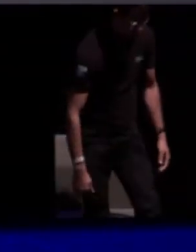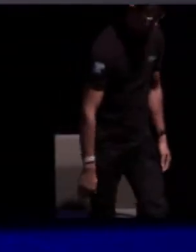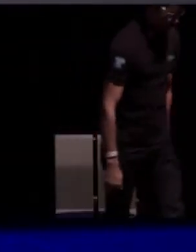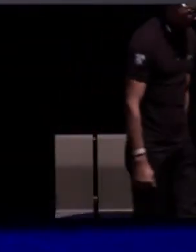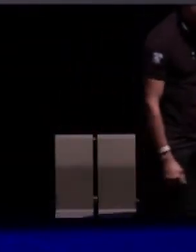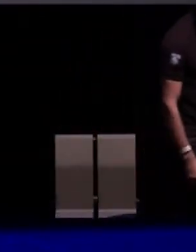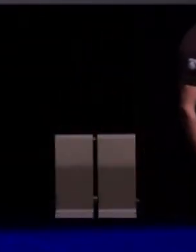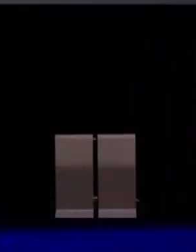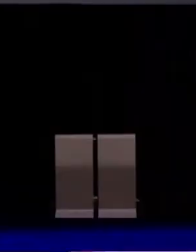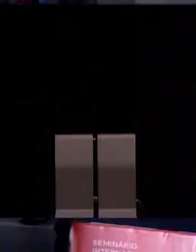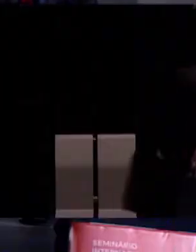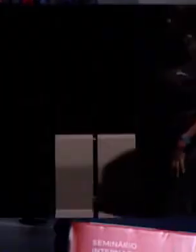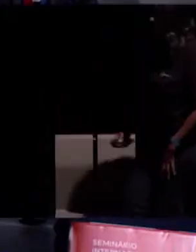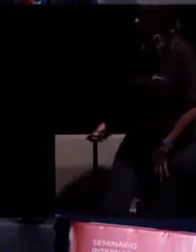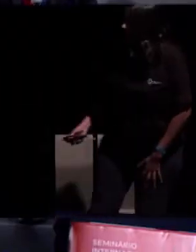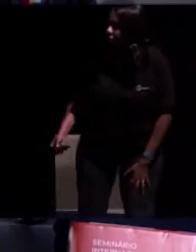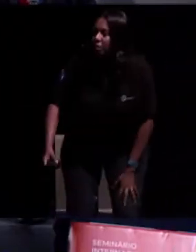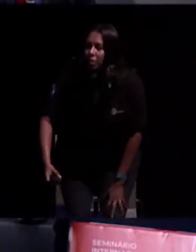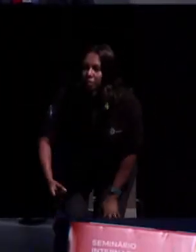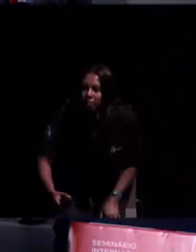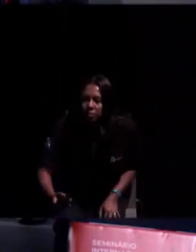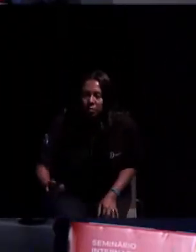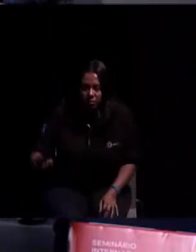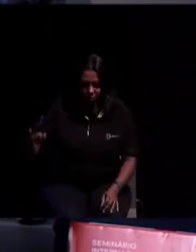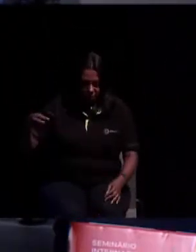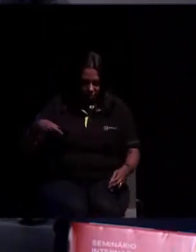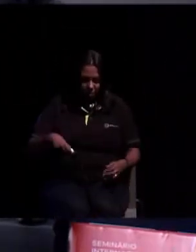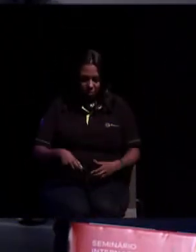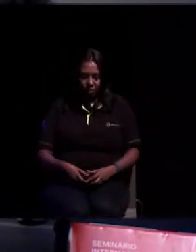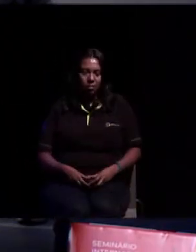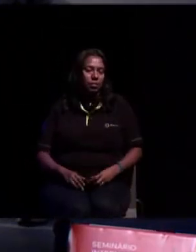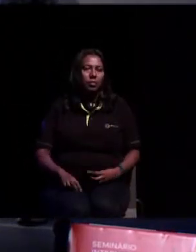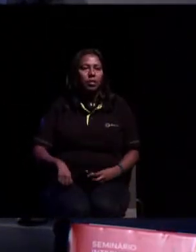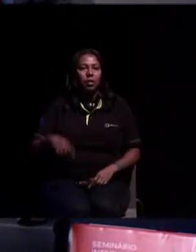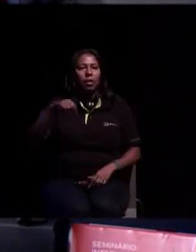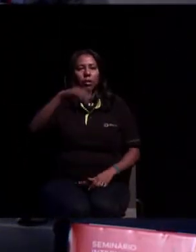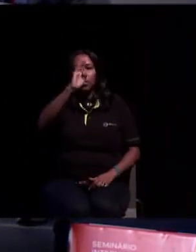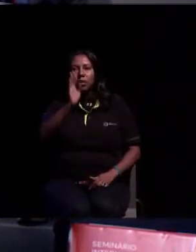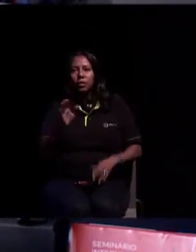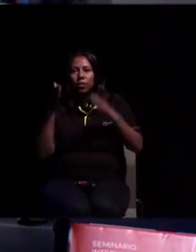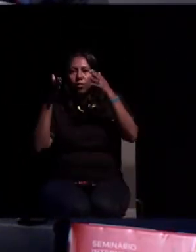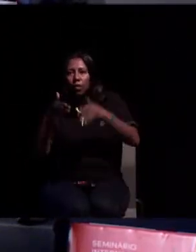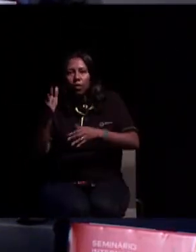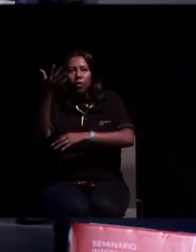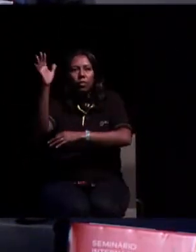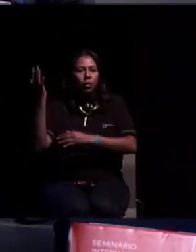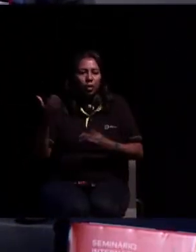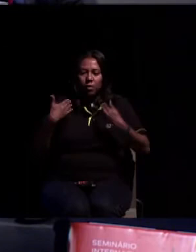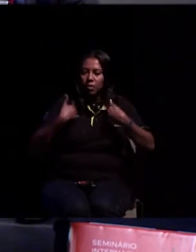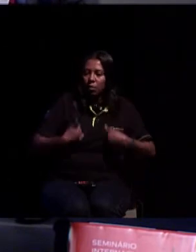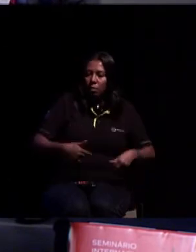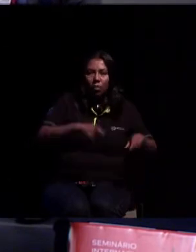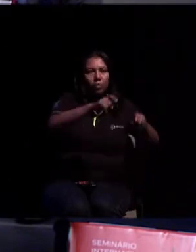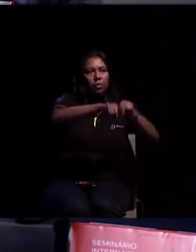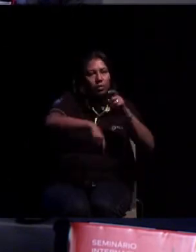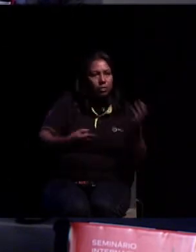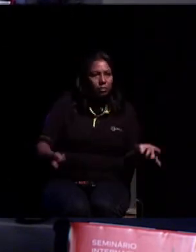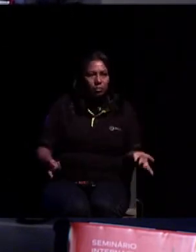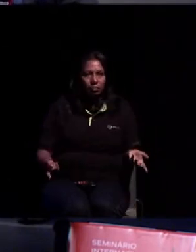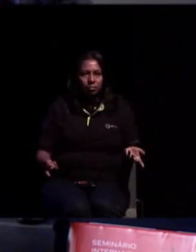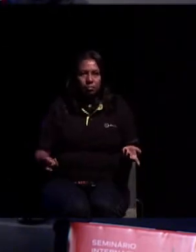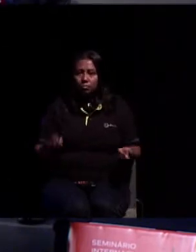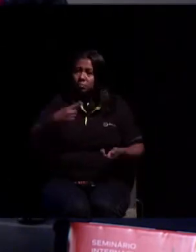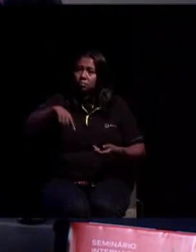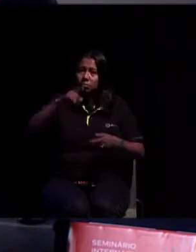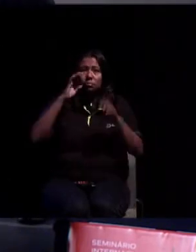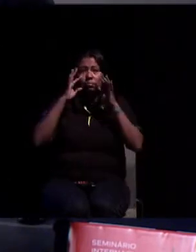sexualidade, né? Quer dizer, na... É diversão, a natureza, etc., etc. Né? Quer dizer, sem que a gente pense,